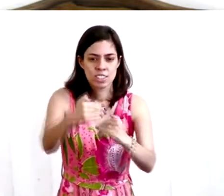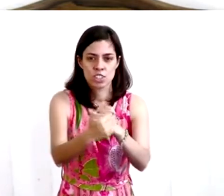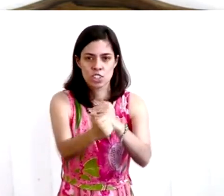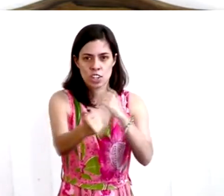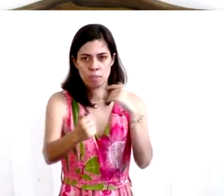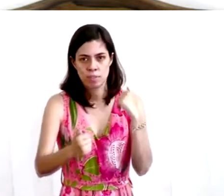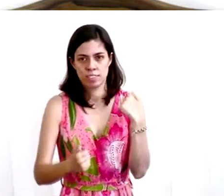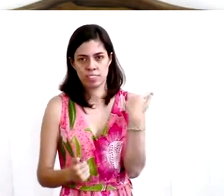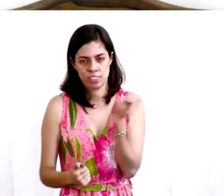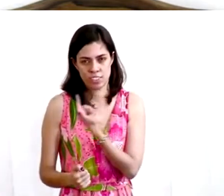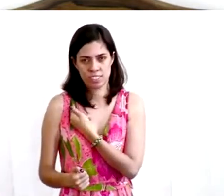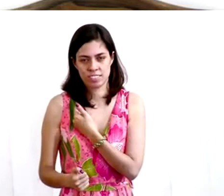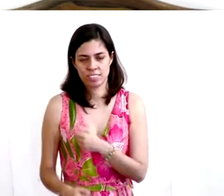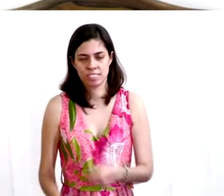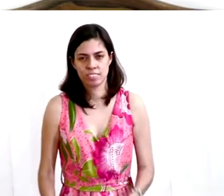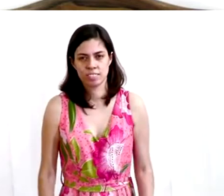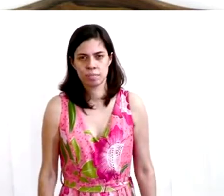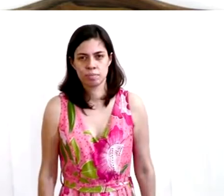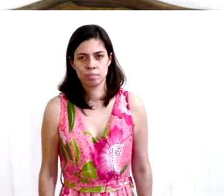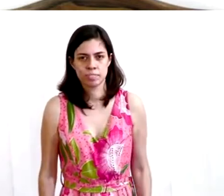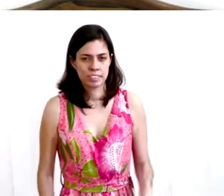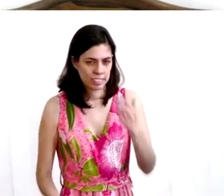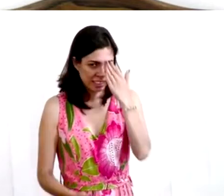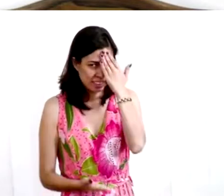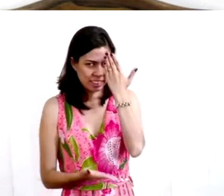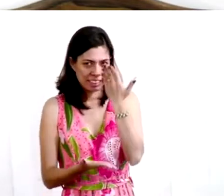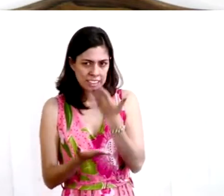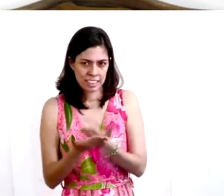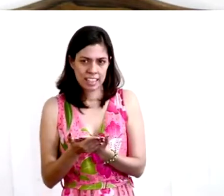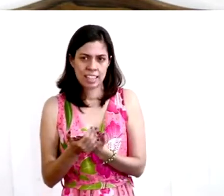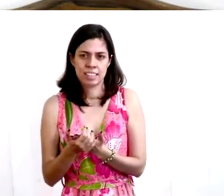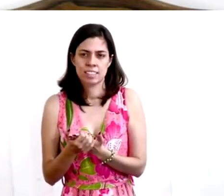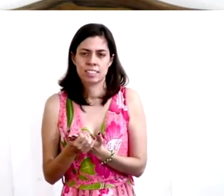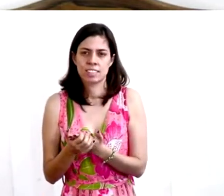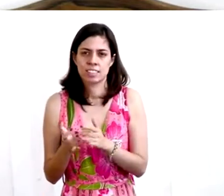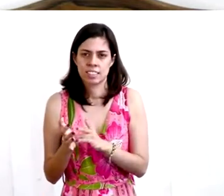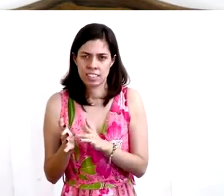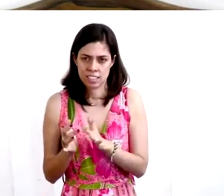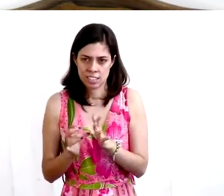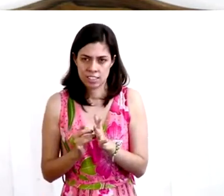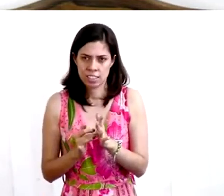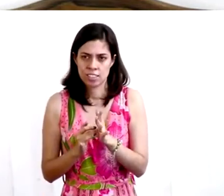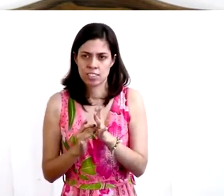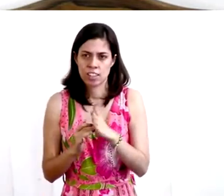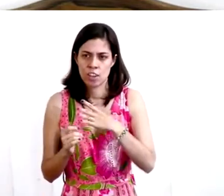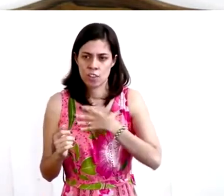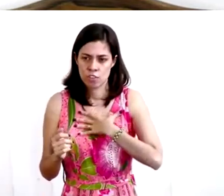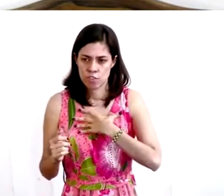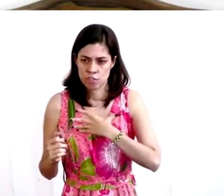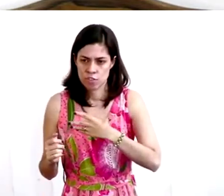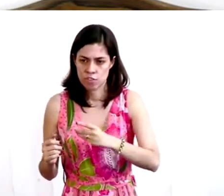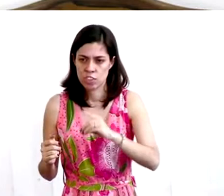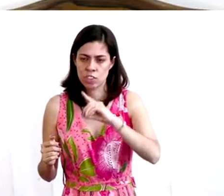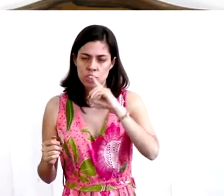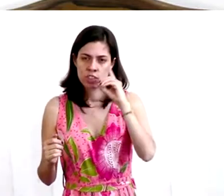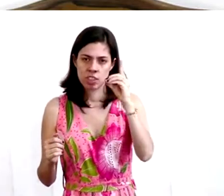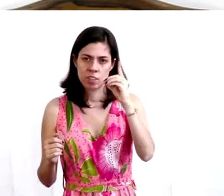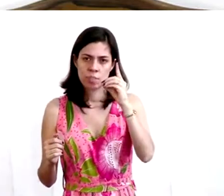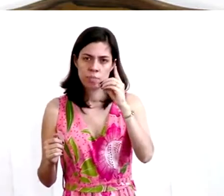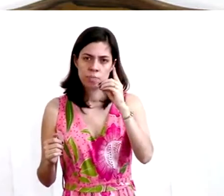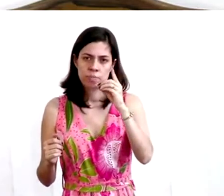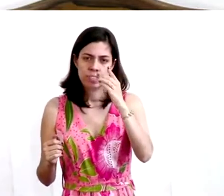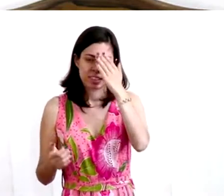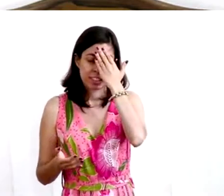ideia. Creia no Verbo eterno, creia no Jesus, Filho de Deus, creia no Pai, Filho e